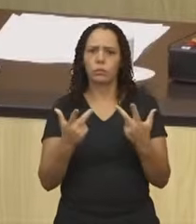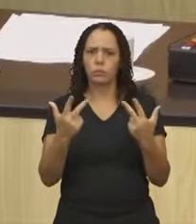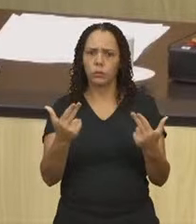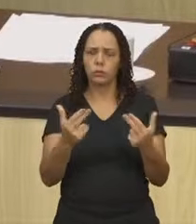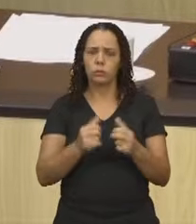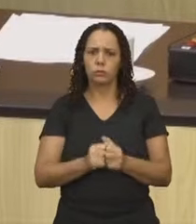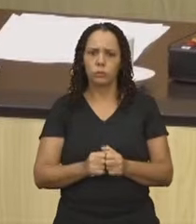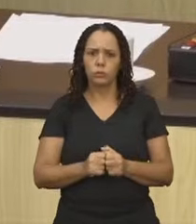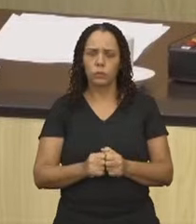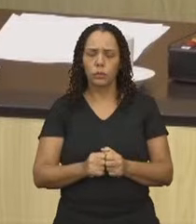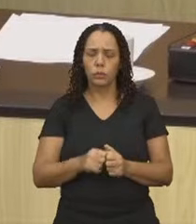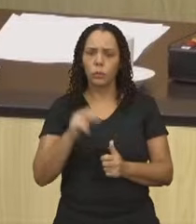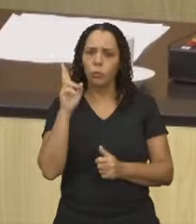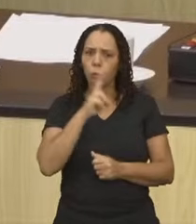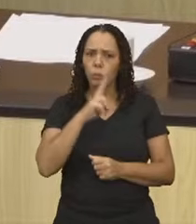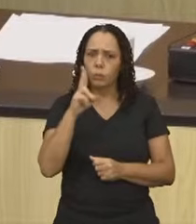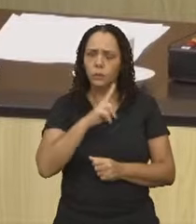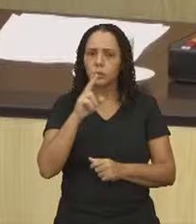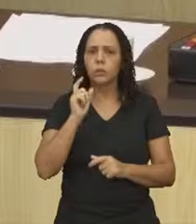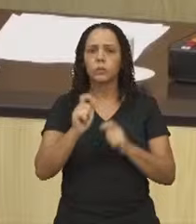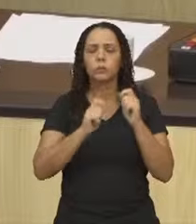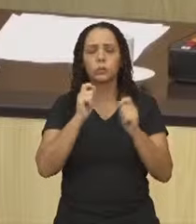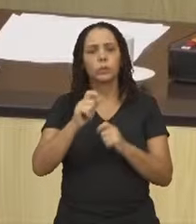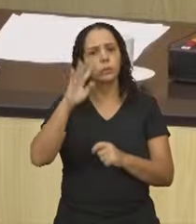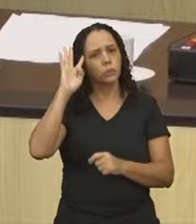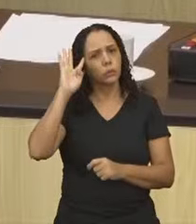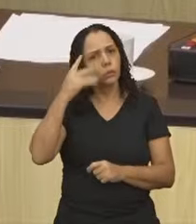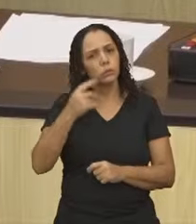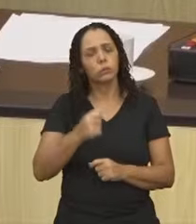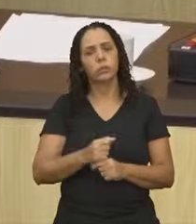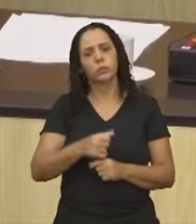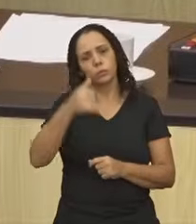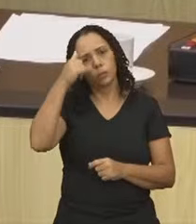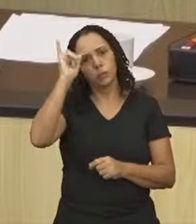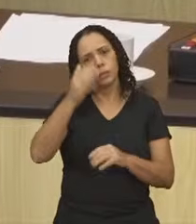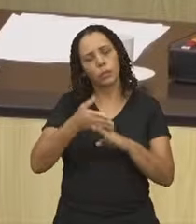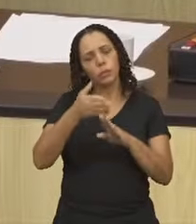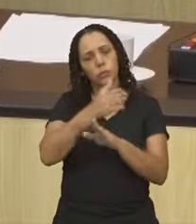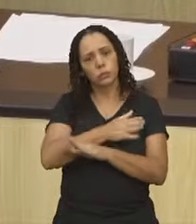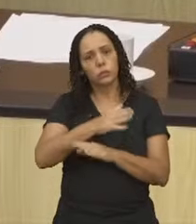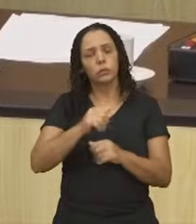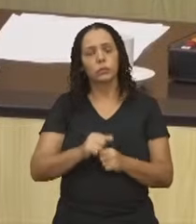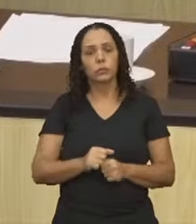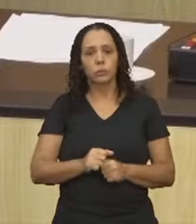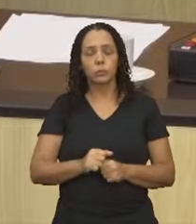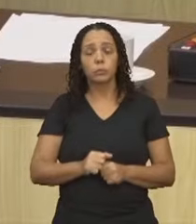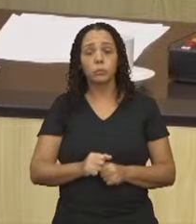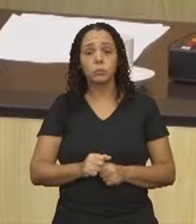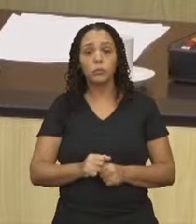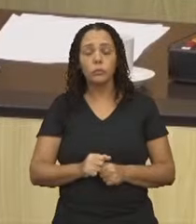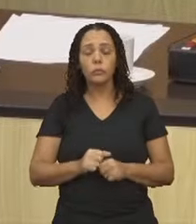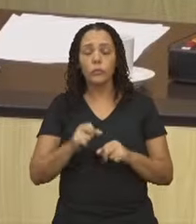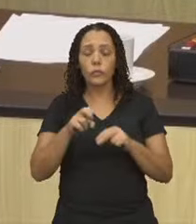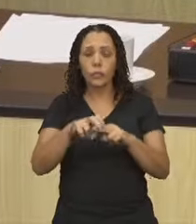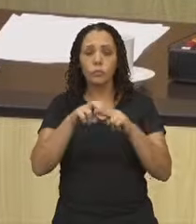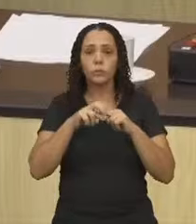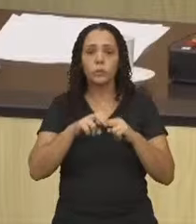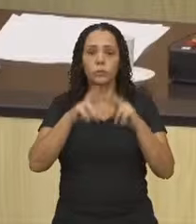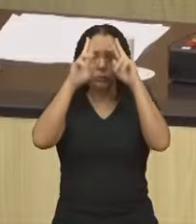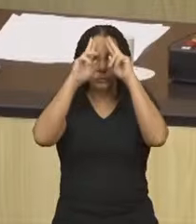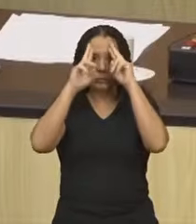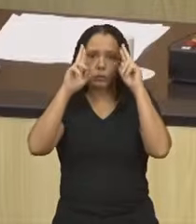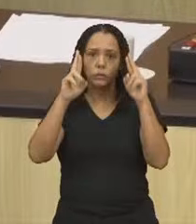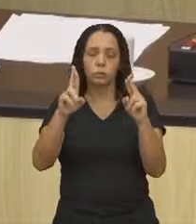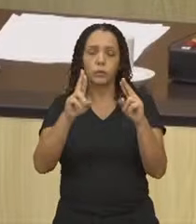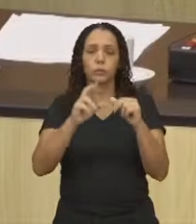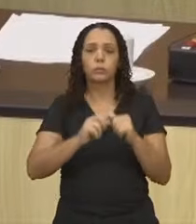que torna ainda mais urgente a adoção de providências preventivas por parte do poder público. Assim sendo, muito